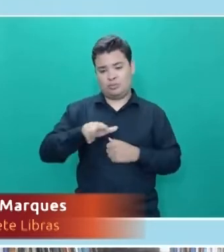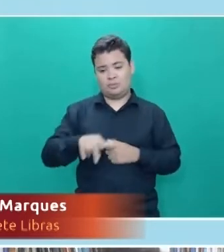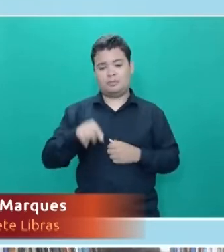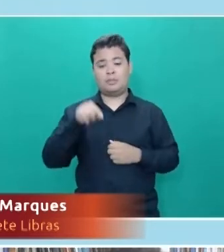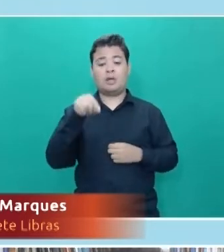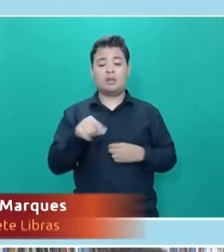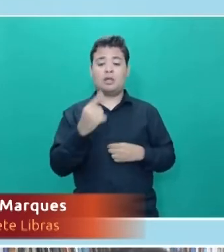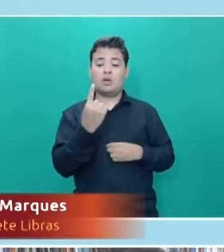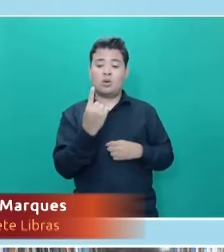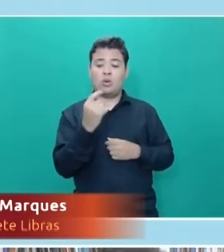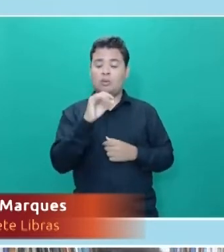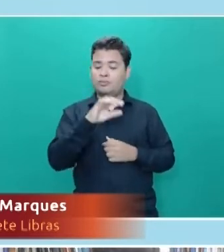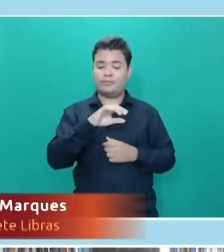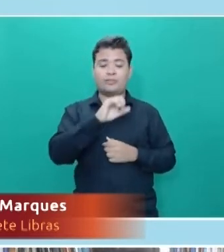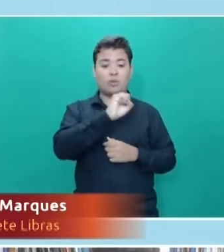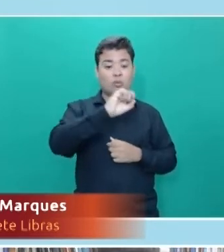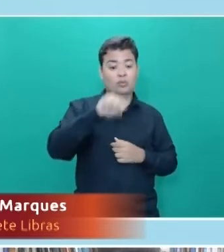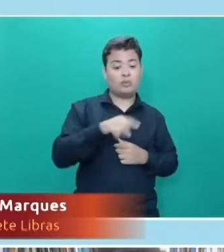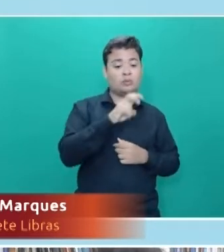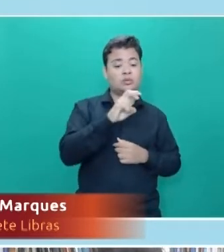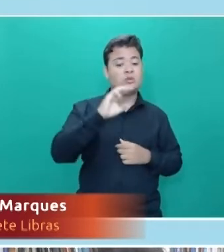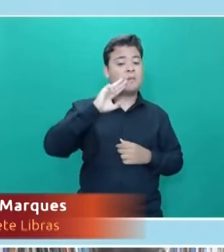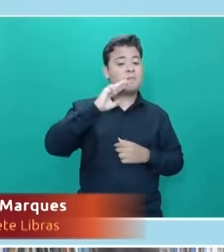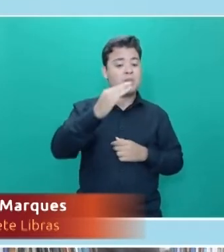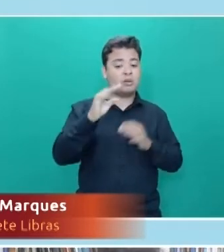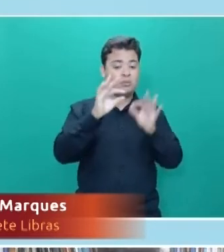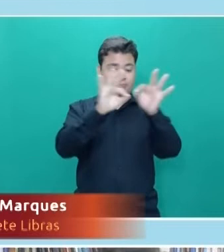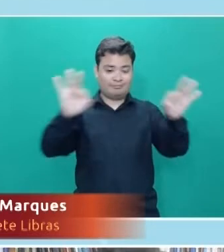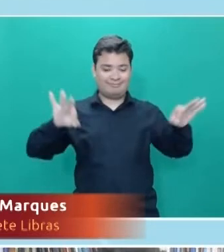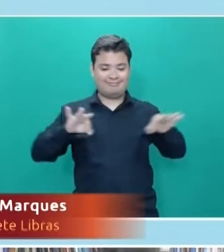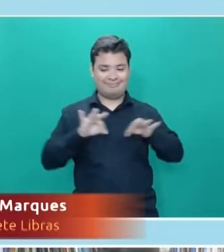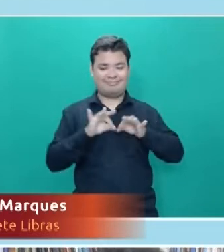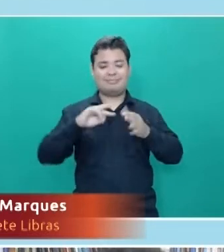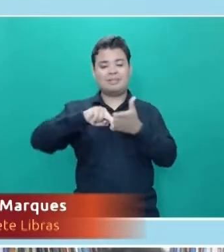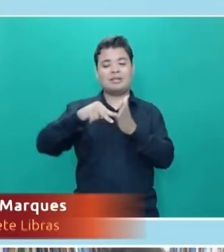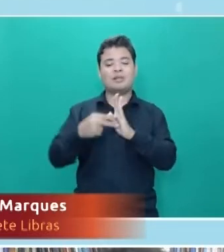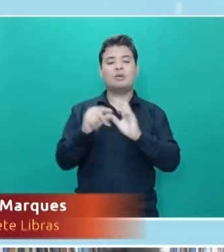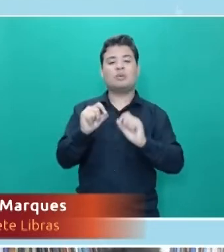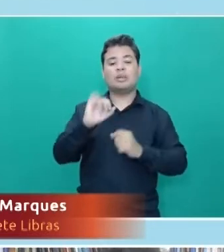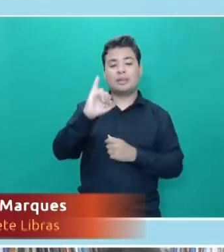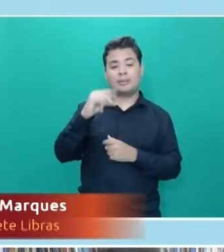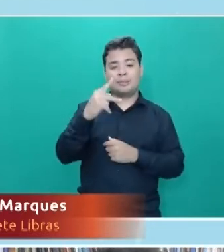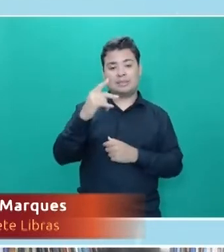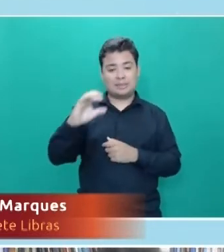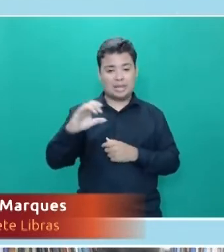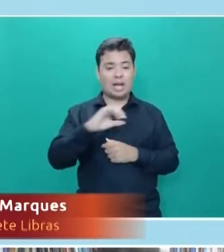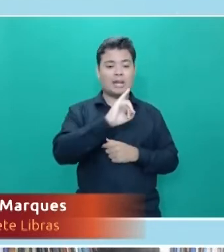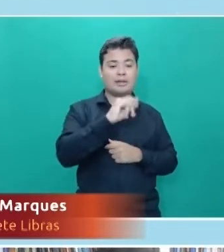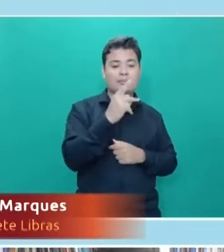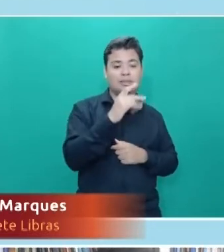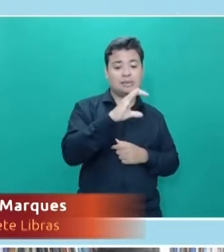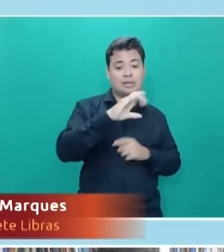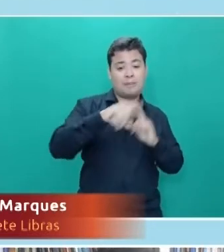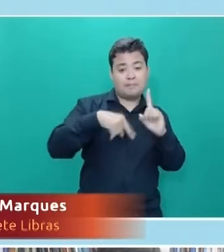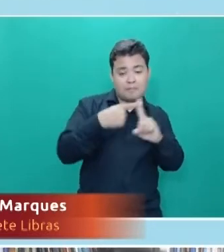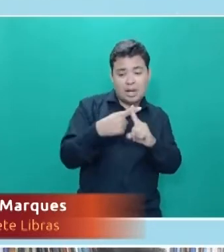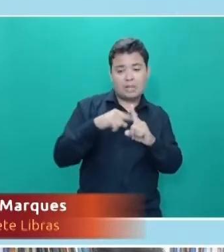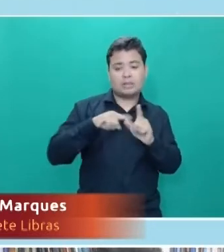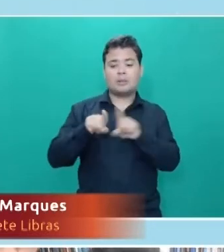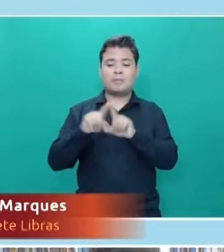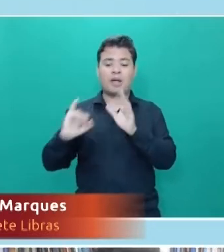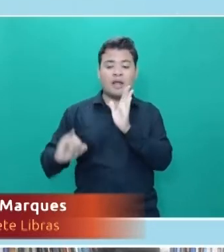de quilômetros quadrados. O que isso significa? Isso significa que o IPCA, os índices inflacionários, que